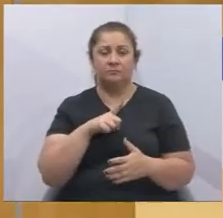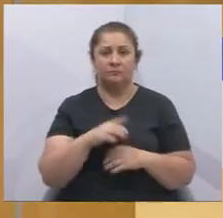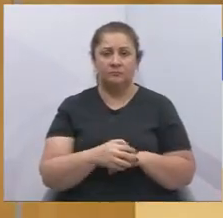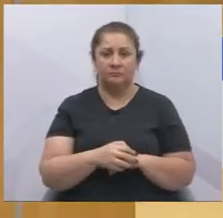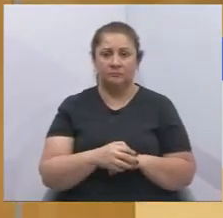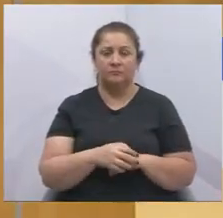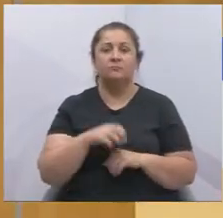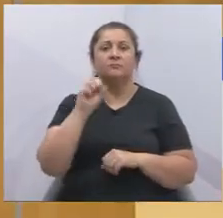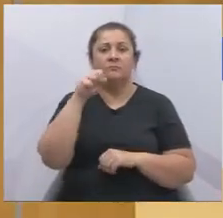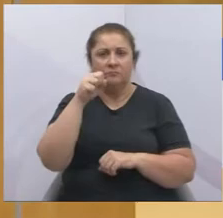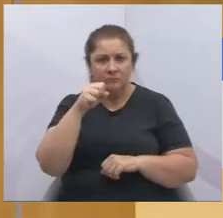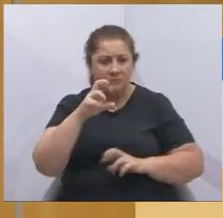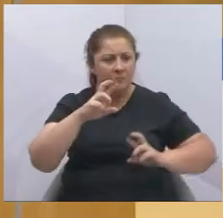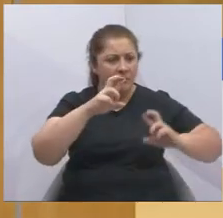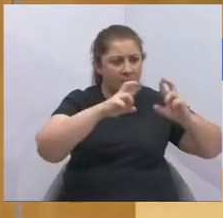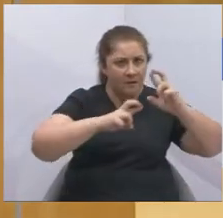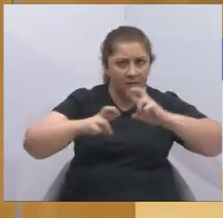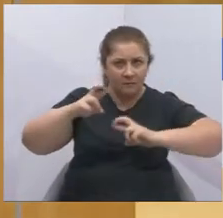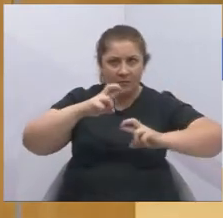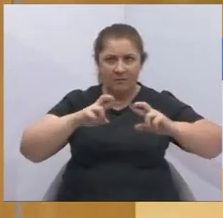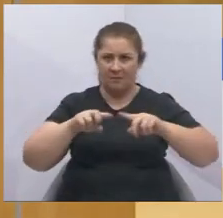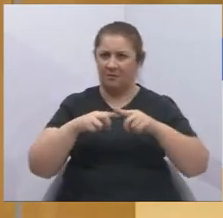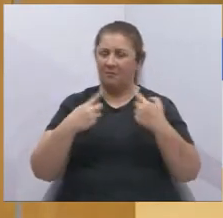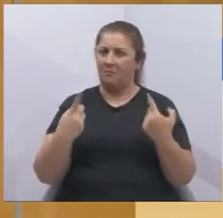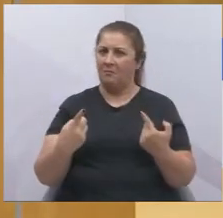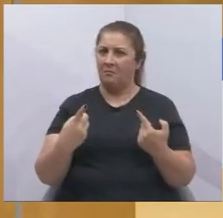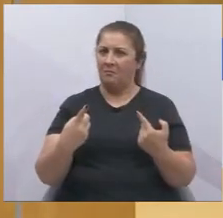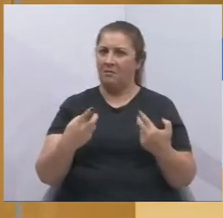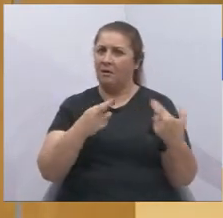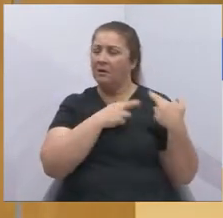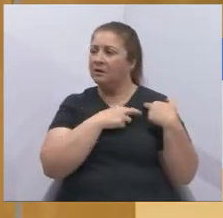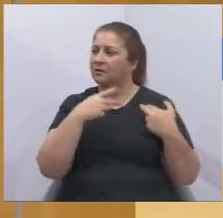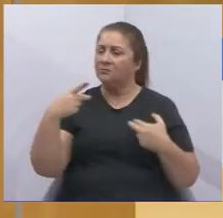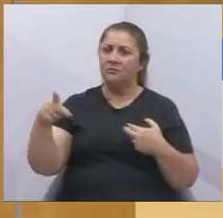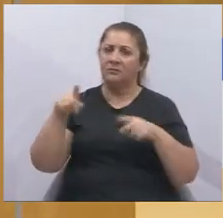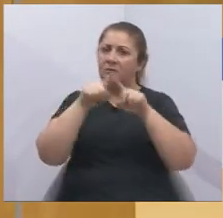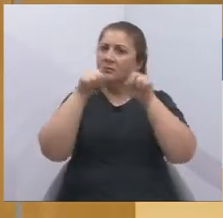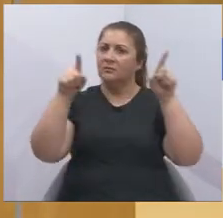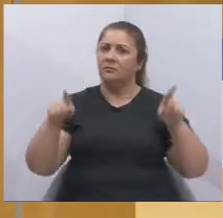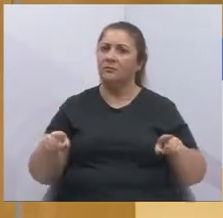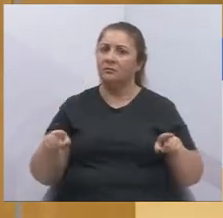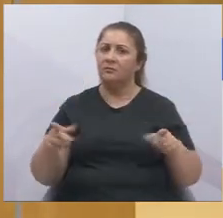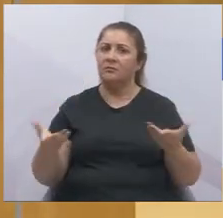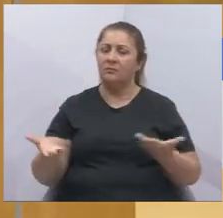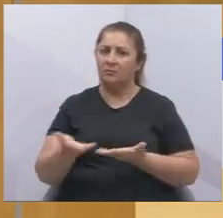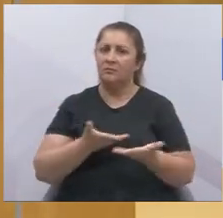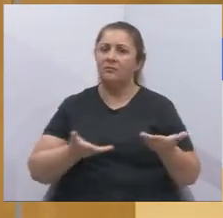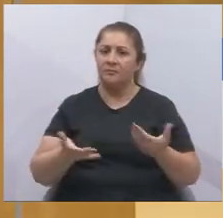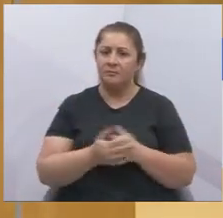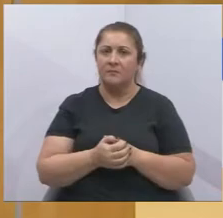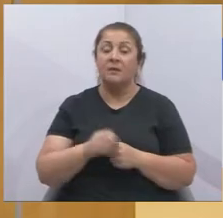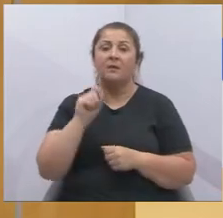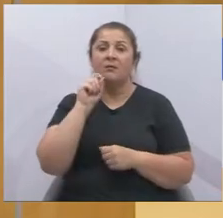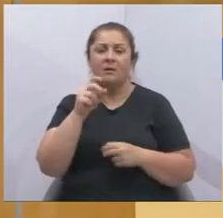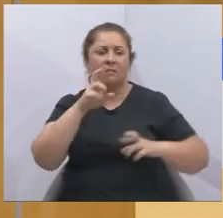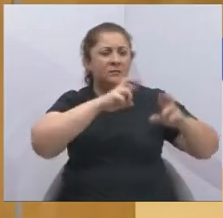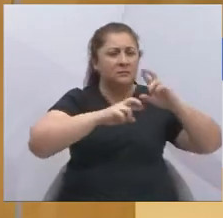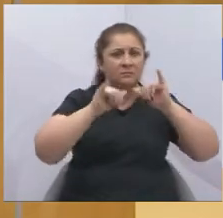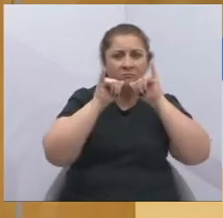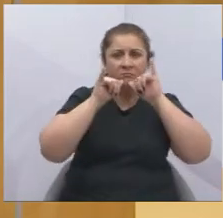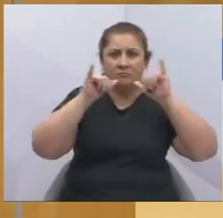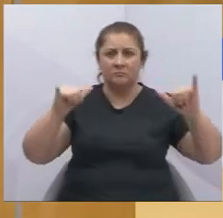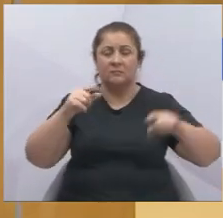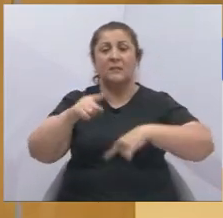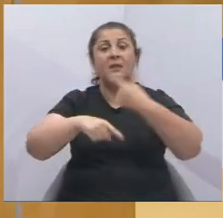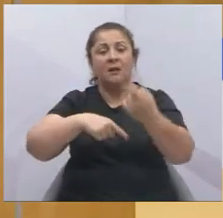Tem que colocar, sim, a fiscalização, mas fazer o trabalho do poder público primeiro, que é fiscalizar, alertar e